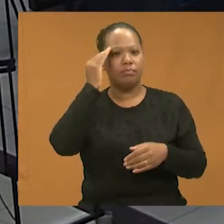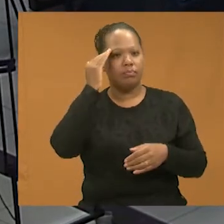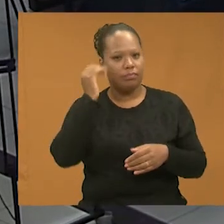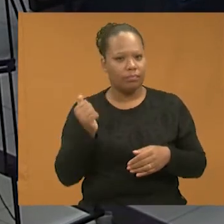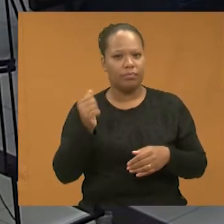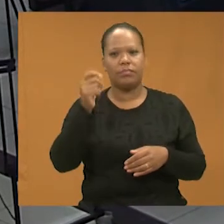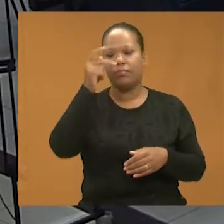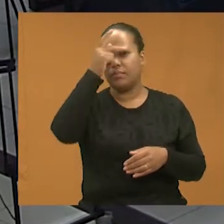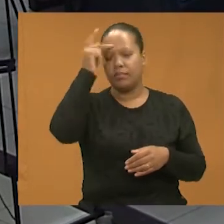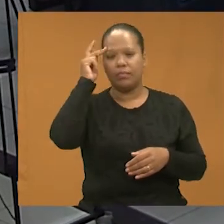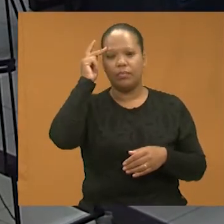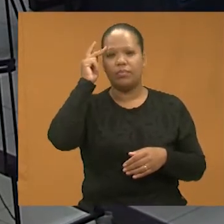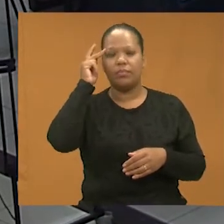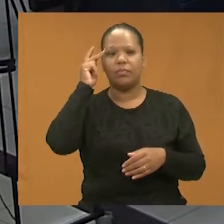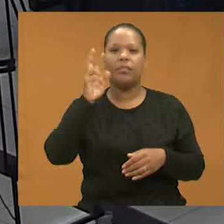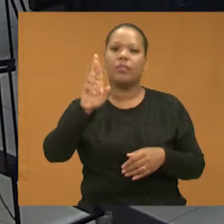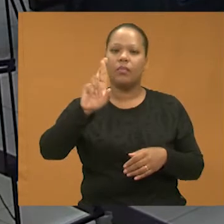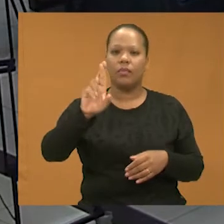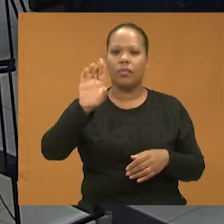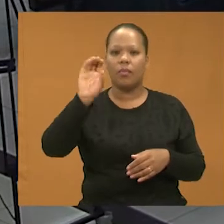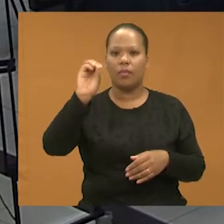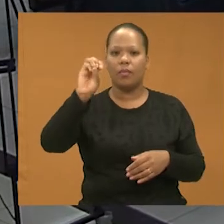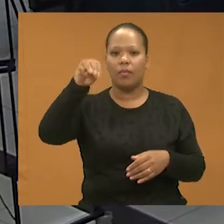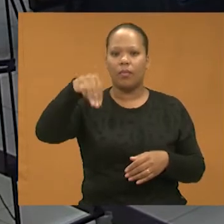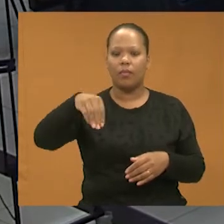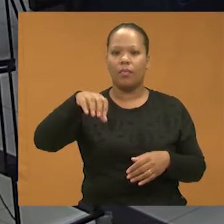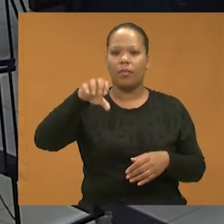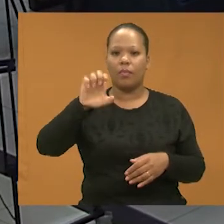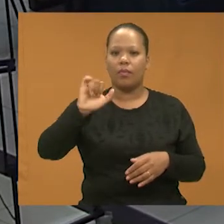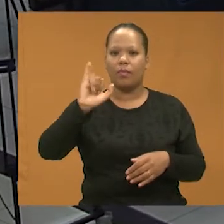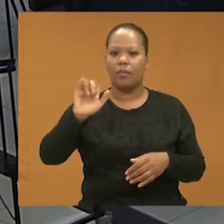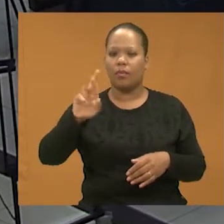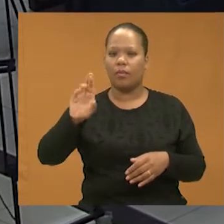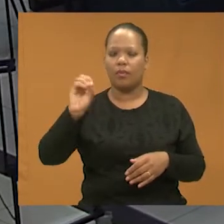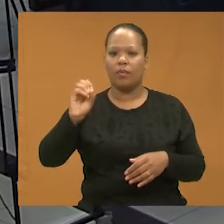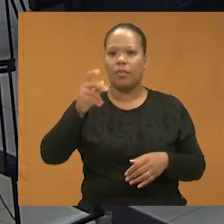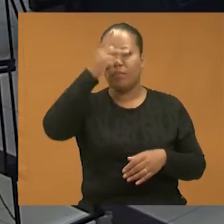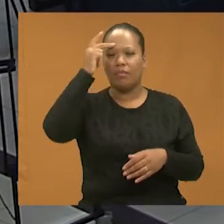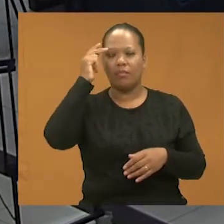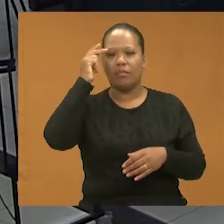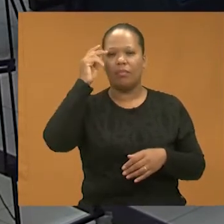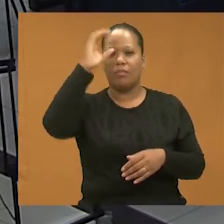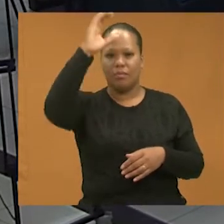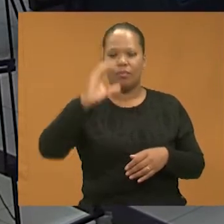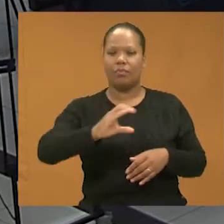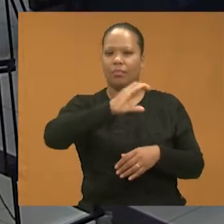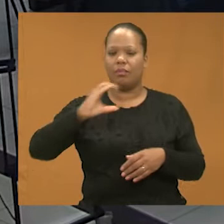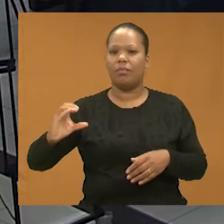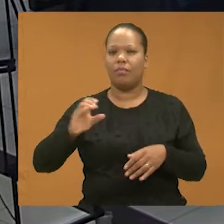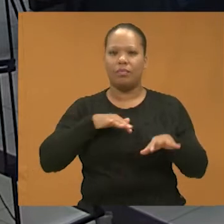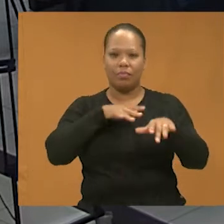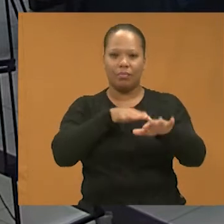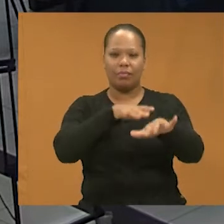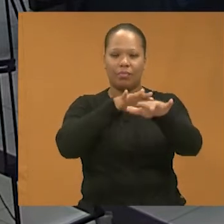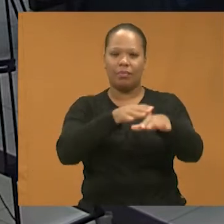demandas que existem em relação aos romeiros, né, que todo ano são centenas e centenas de pessoas que vêm às margens da rodovia Presidente